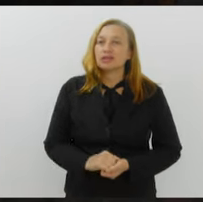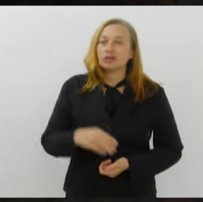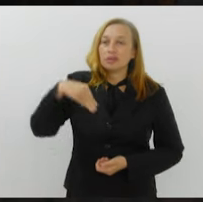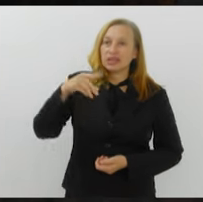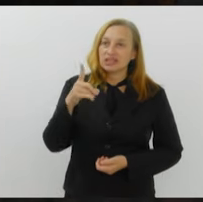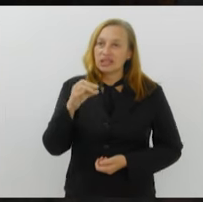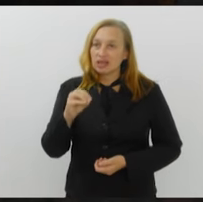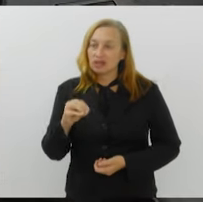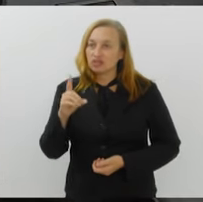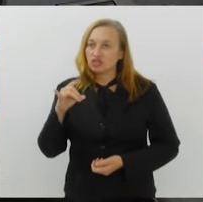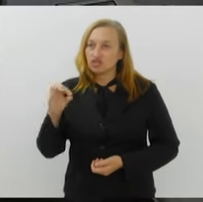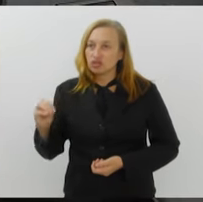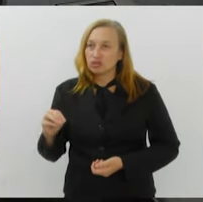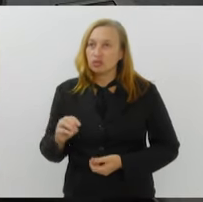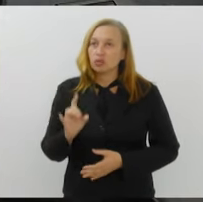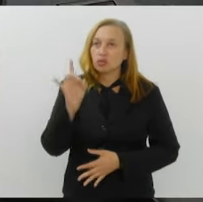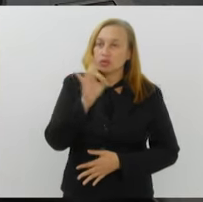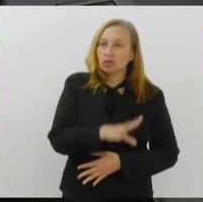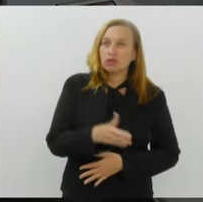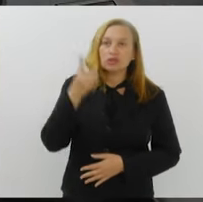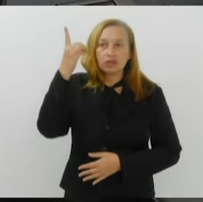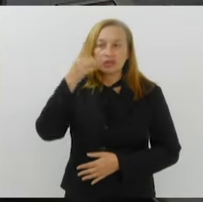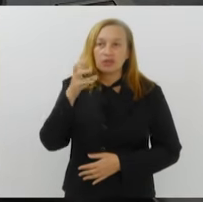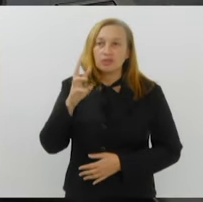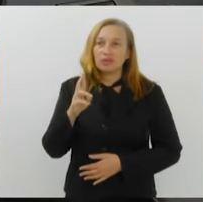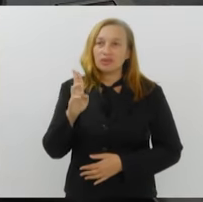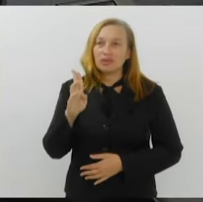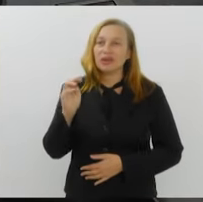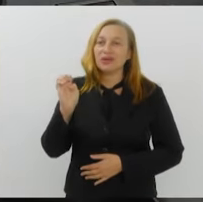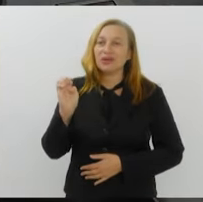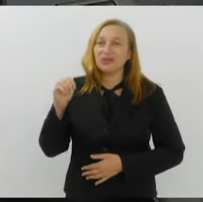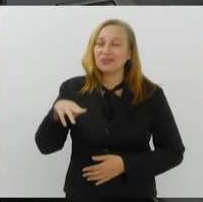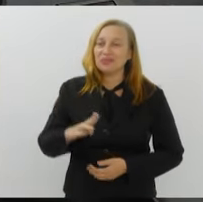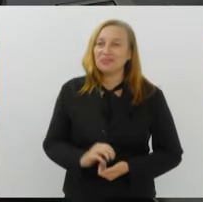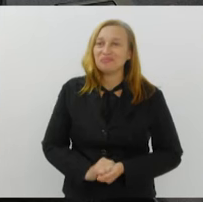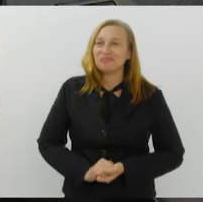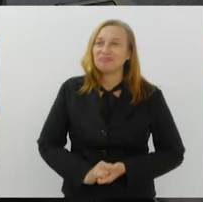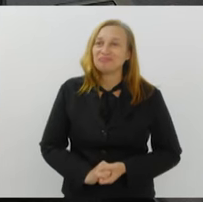Dino, por último, o deputado Renan Jordi.